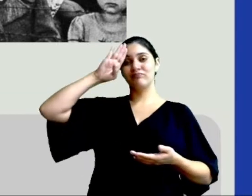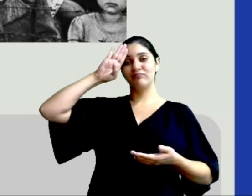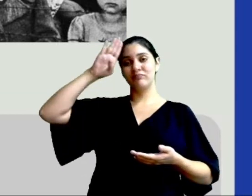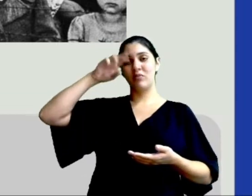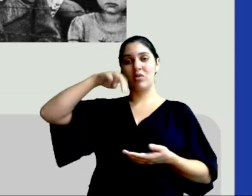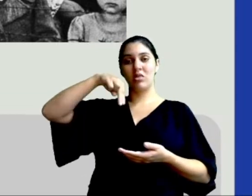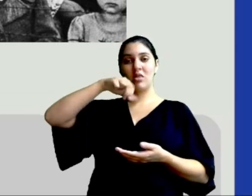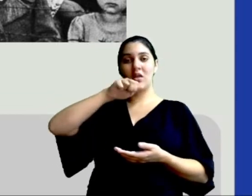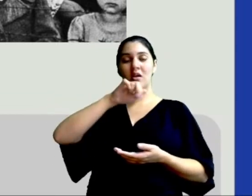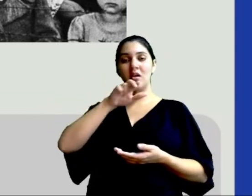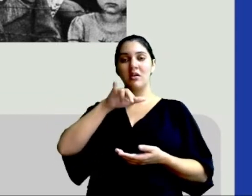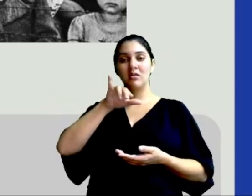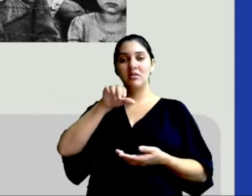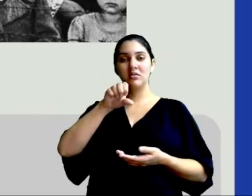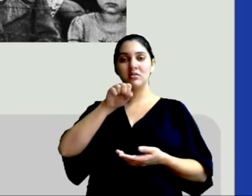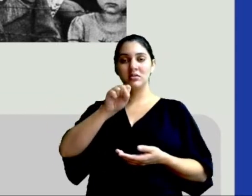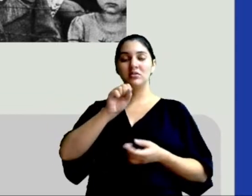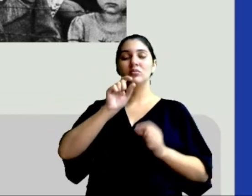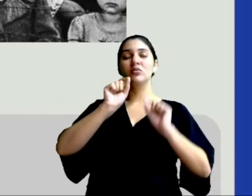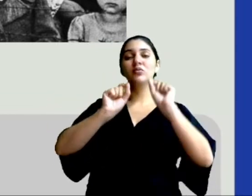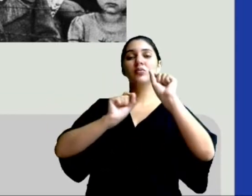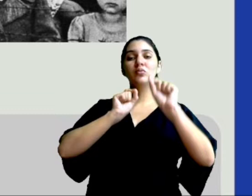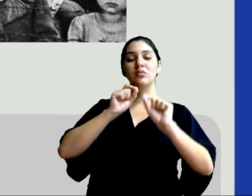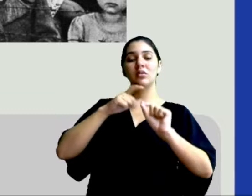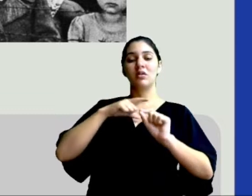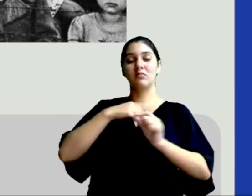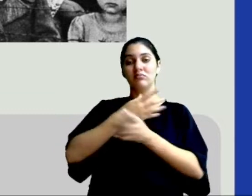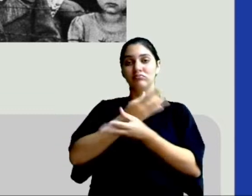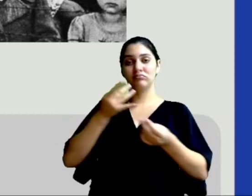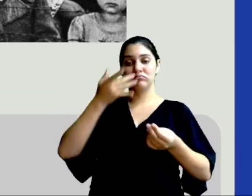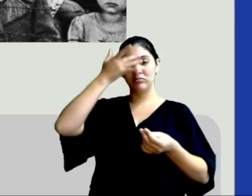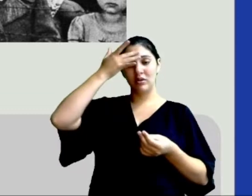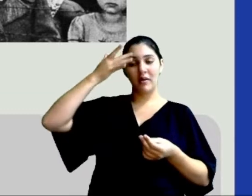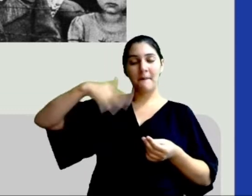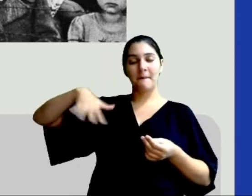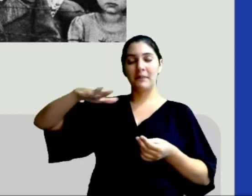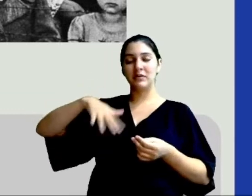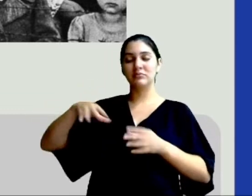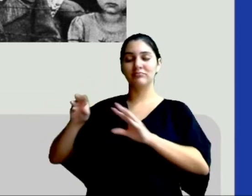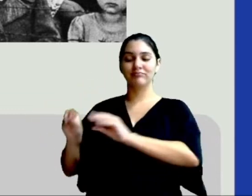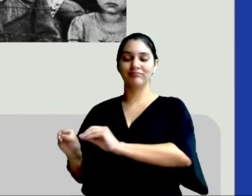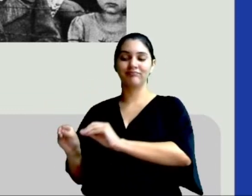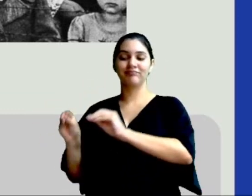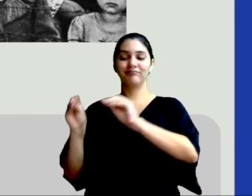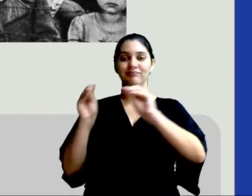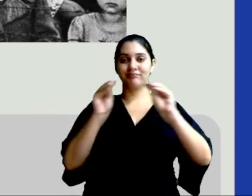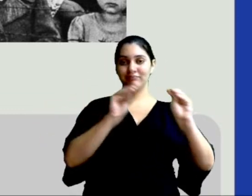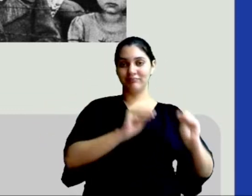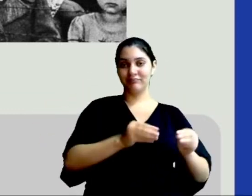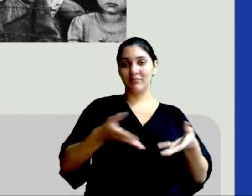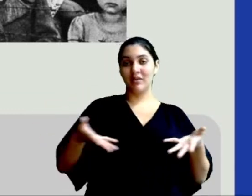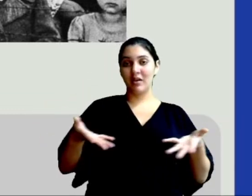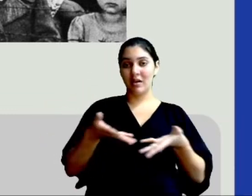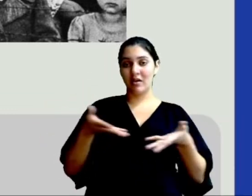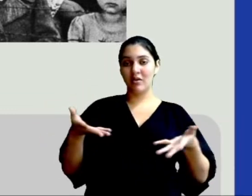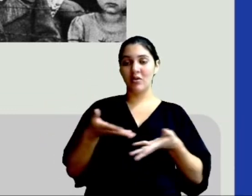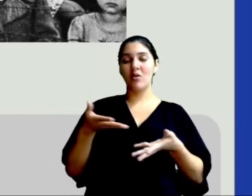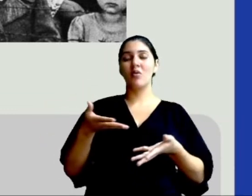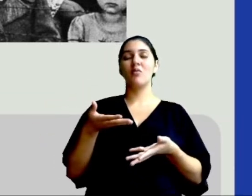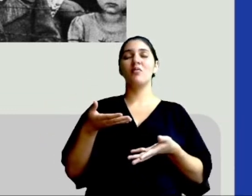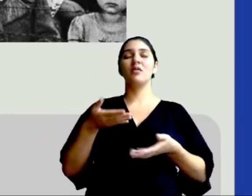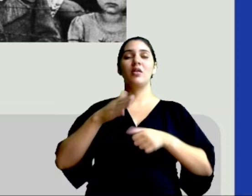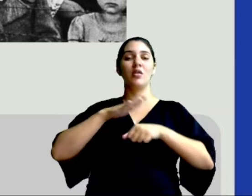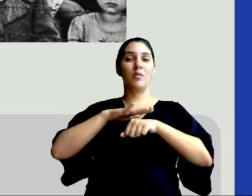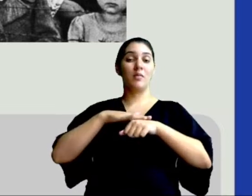o que levou muitas pessoas a se deslocarem, agora na